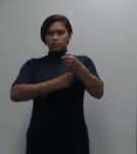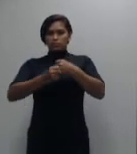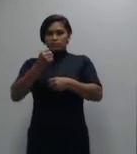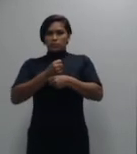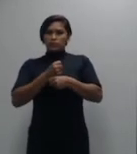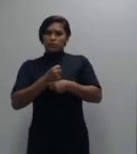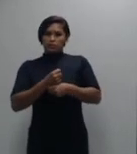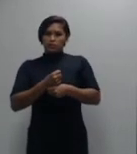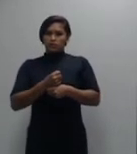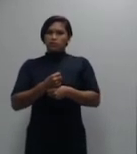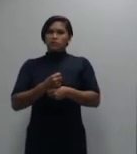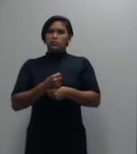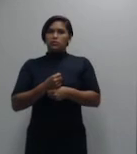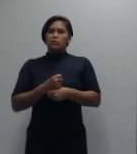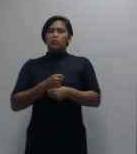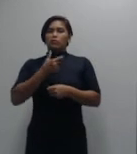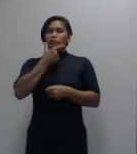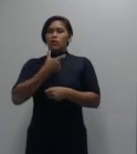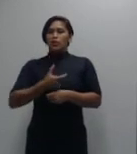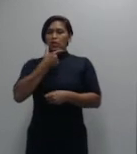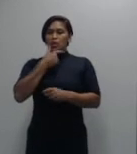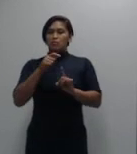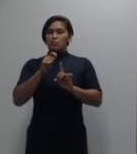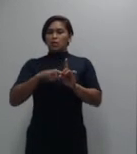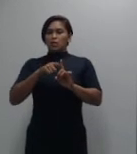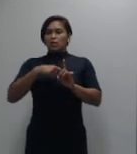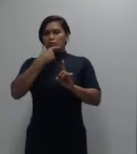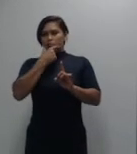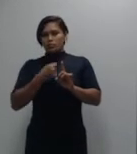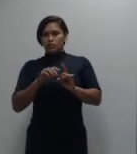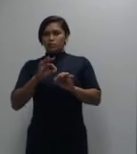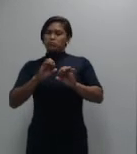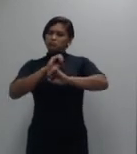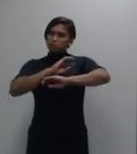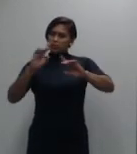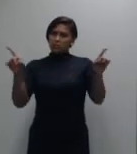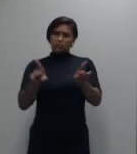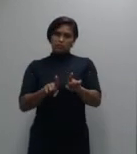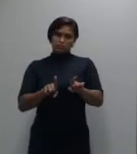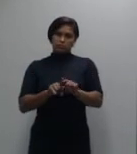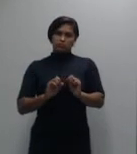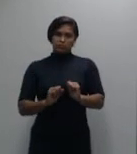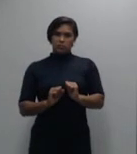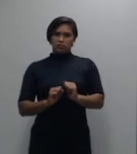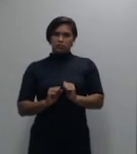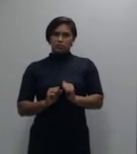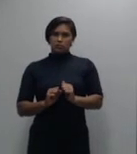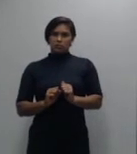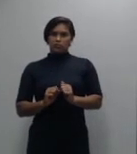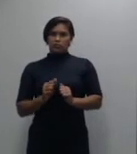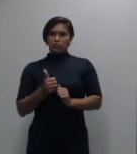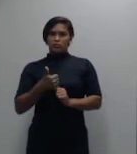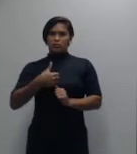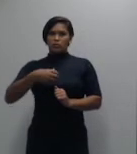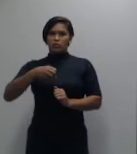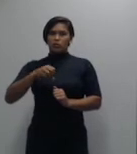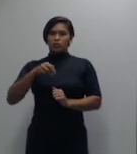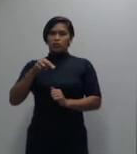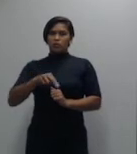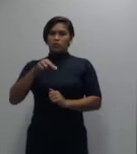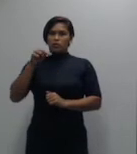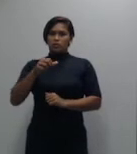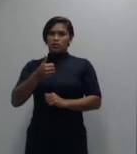não então eu em dezembro em dezembro Me Dou por esclarecido também é de